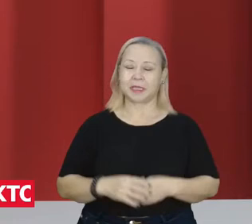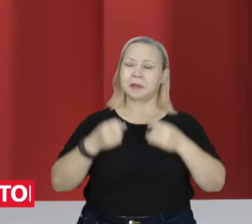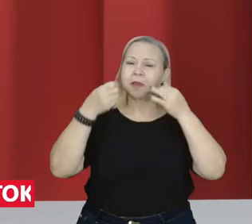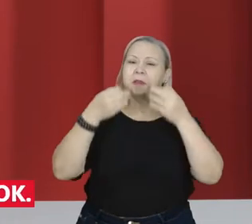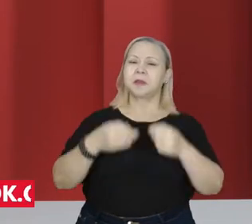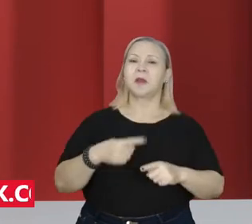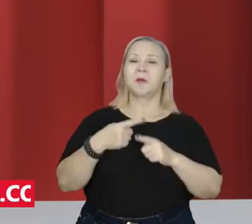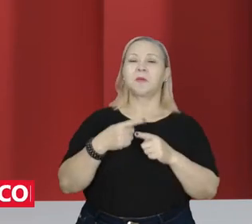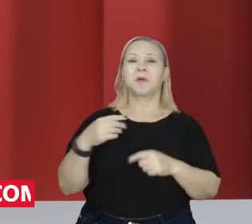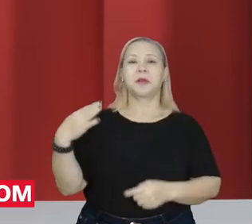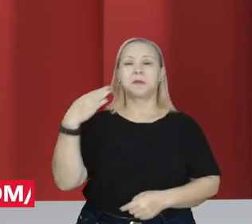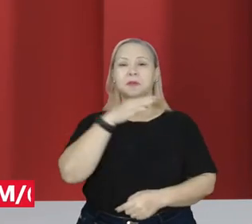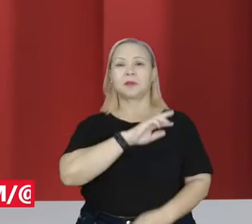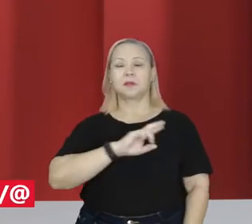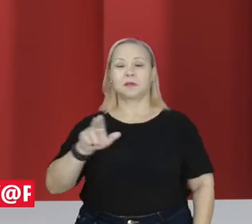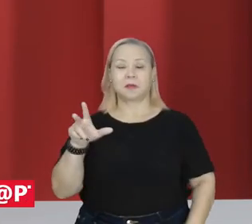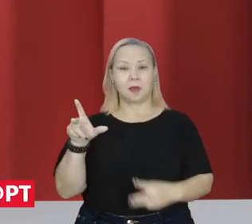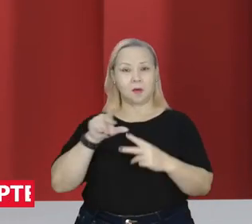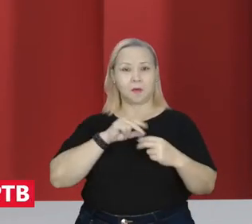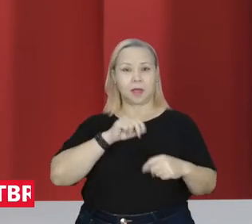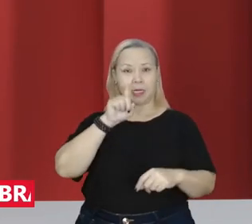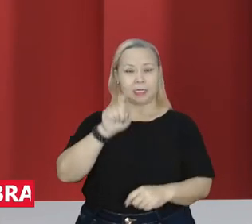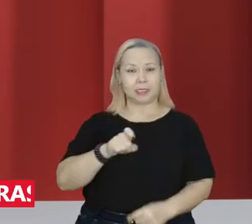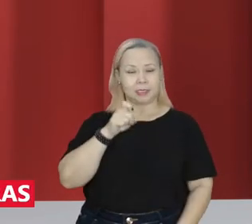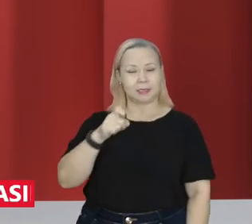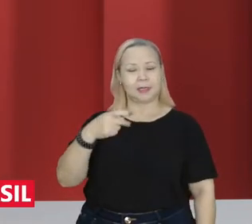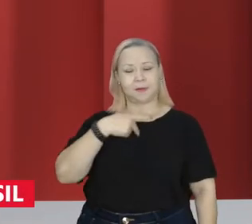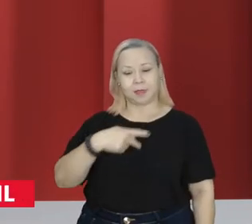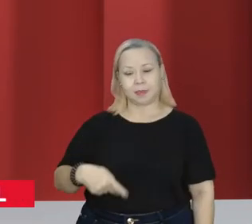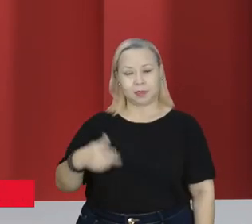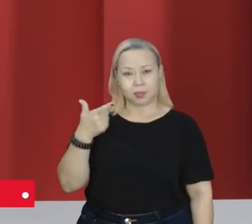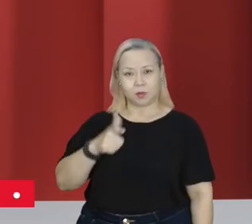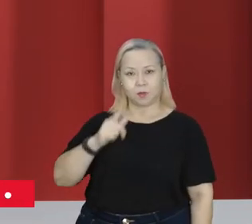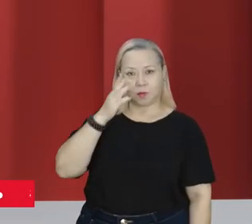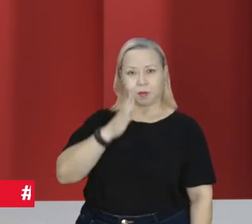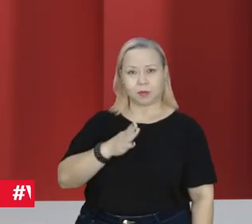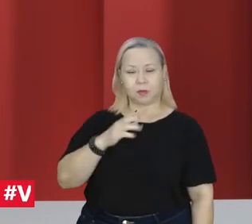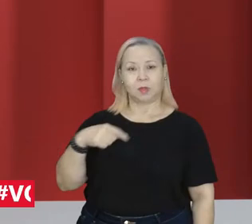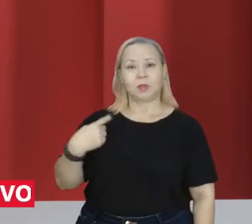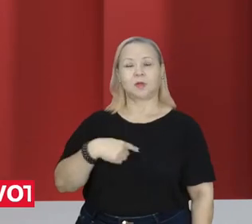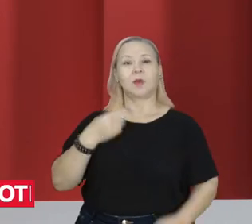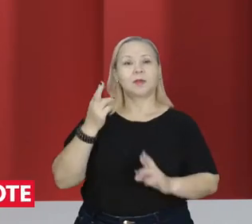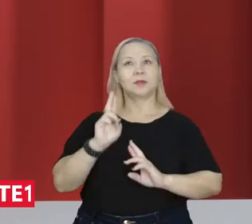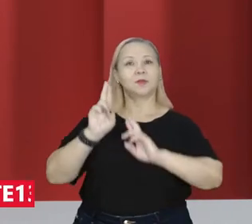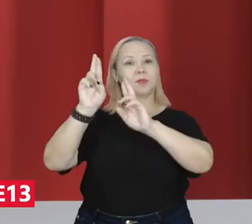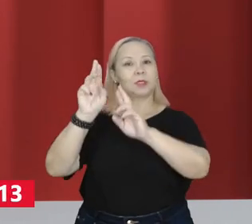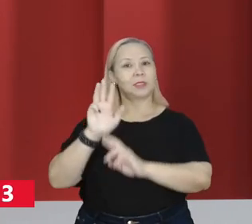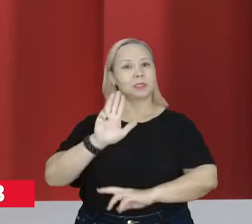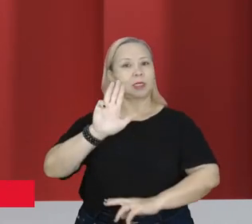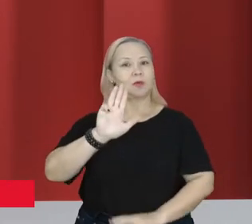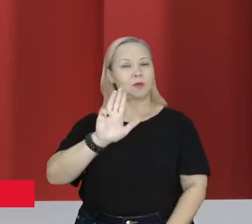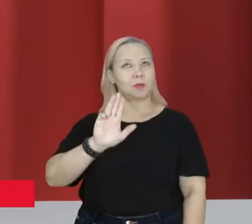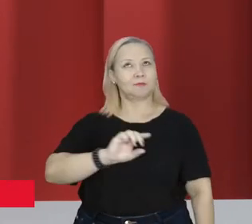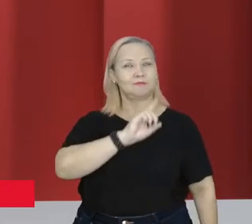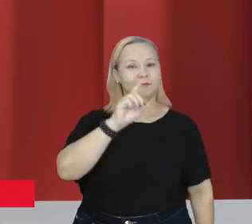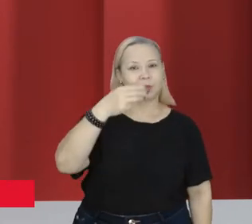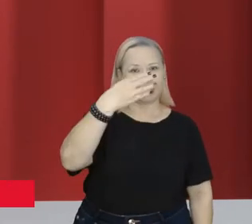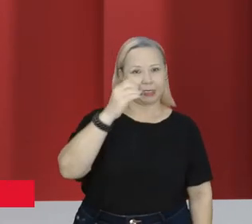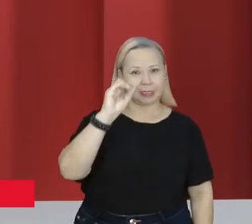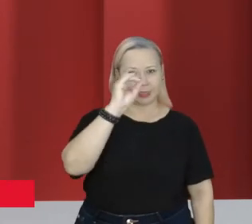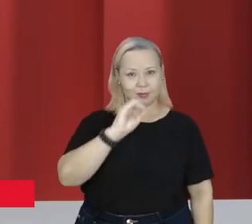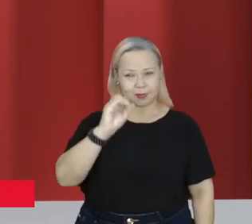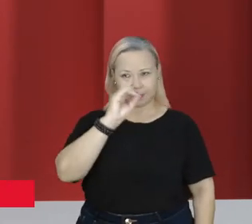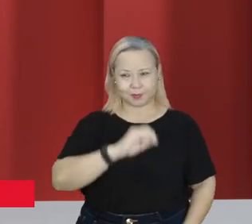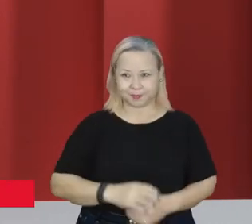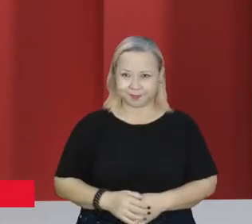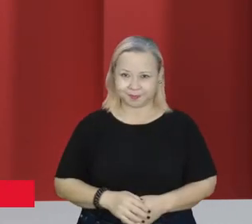Bolsonaro não merece ser presidente de novo do Brasil. E a nossa esperança é Lula no dia 30. Olha aqui,